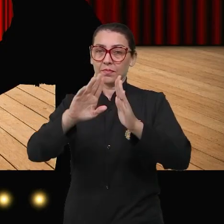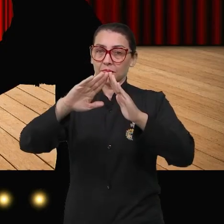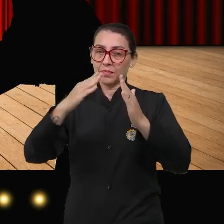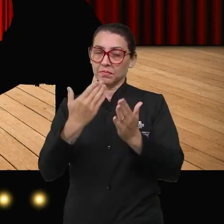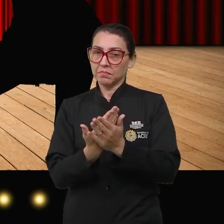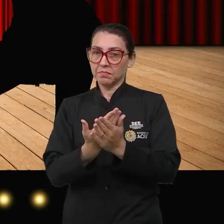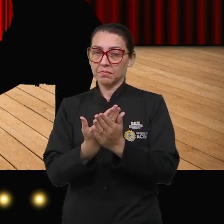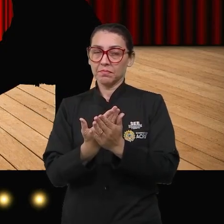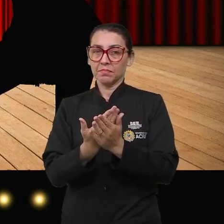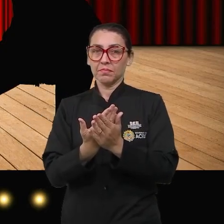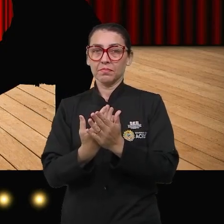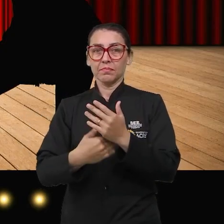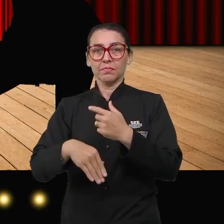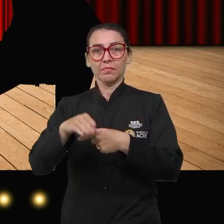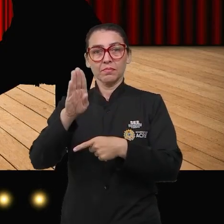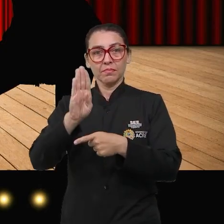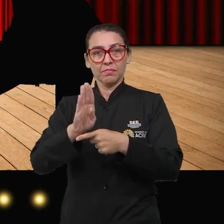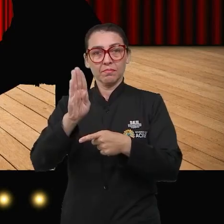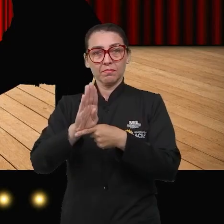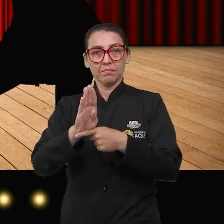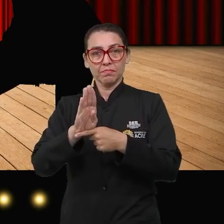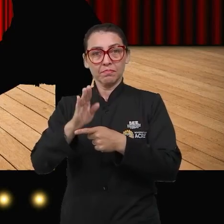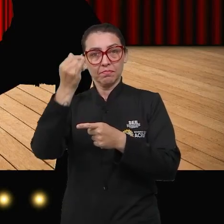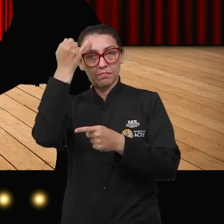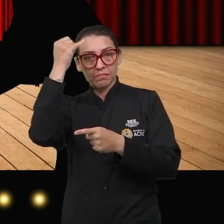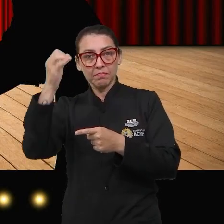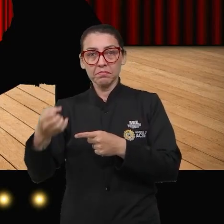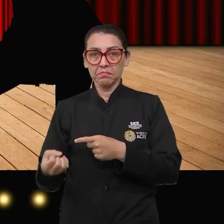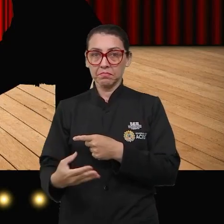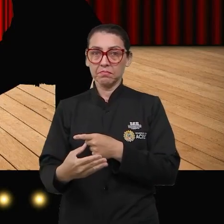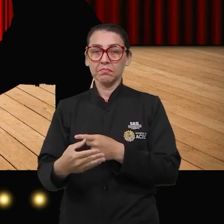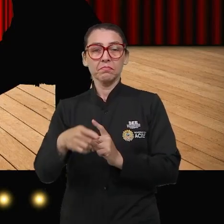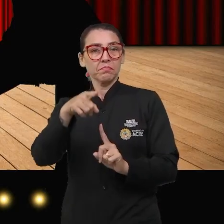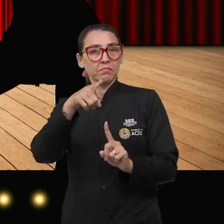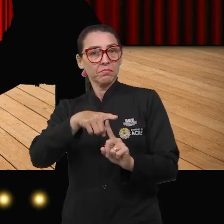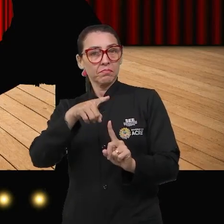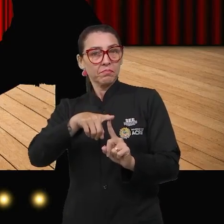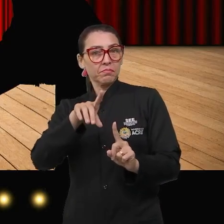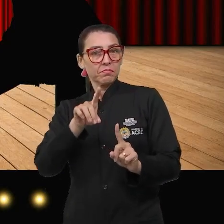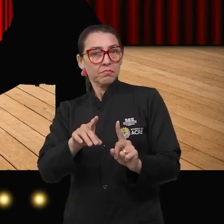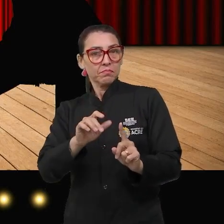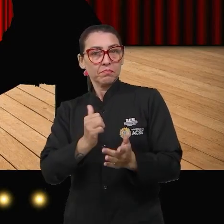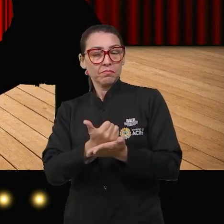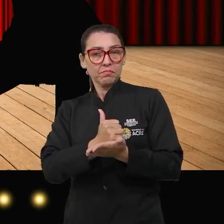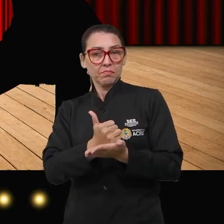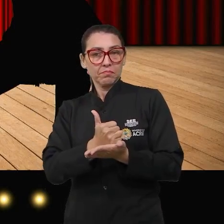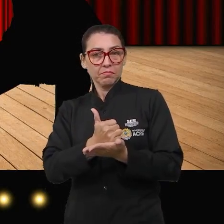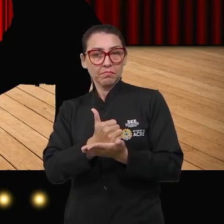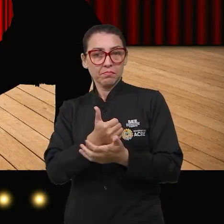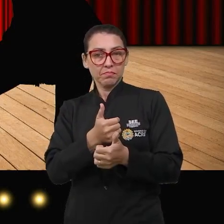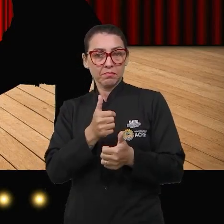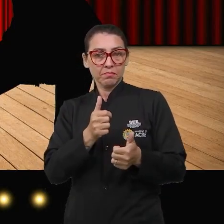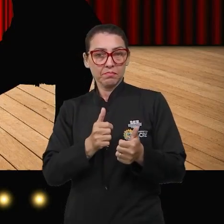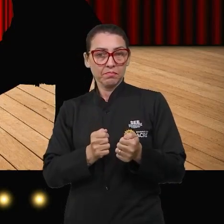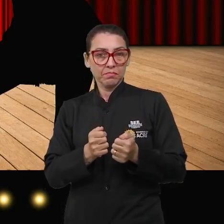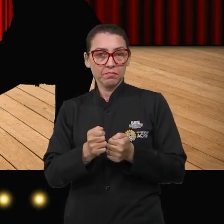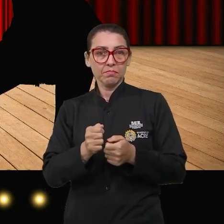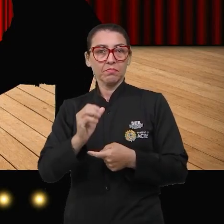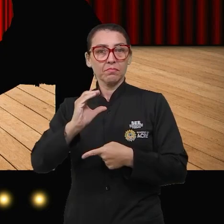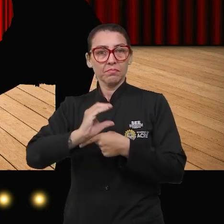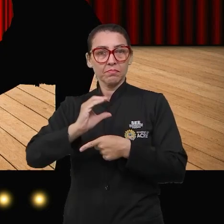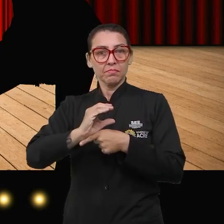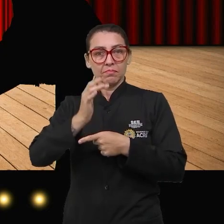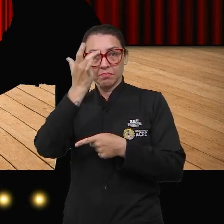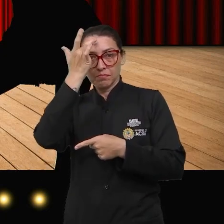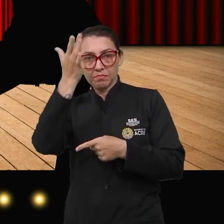nas escolas. Letra B, criando novos estilos apenas para jogos de videogame. Letra